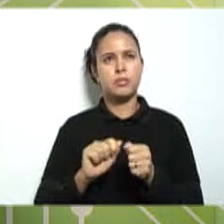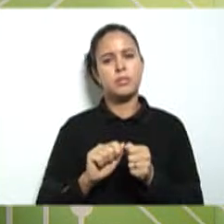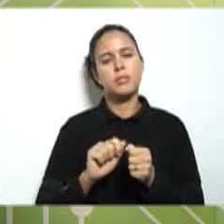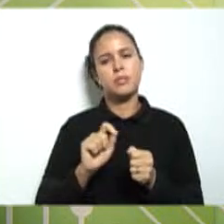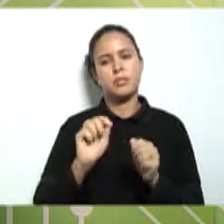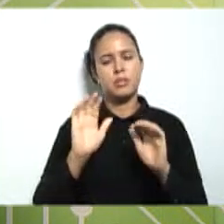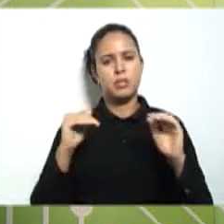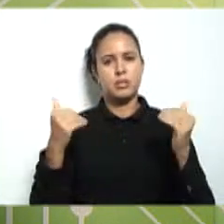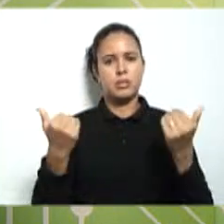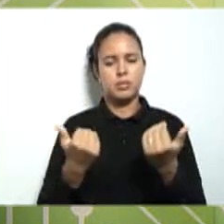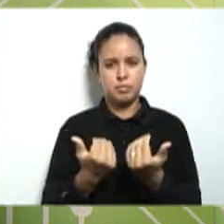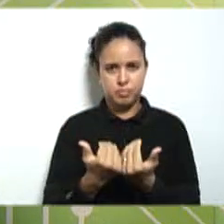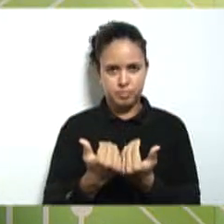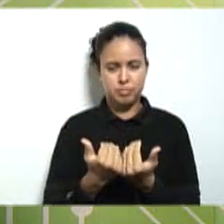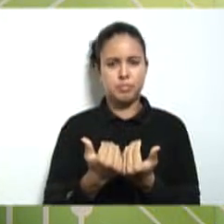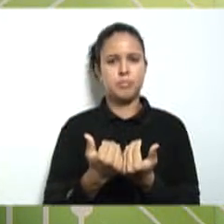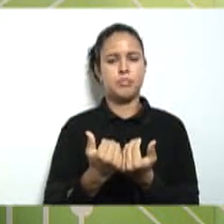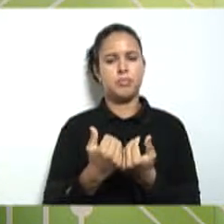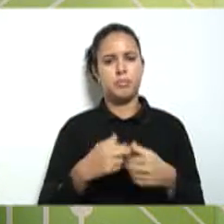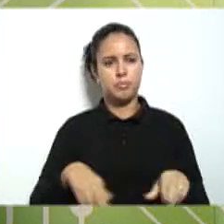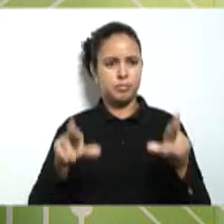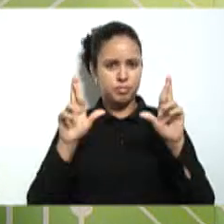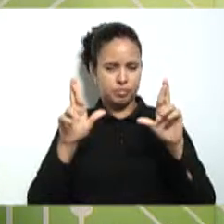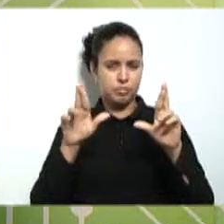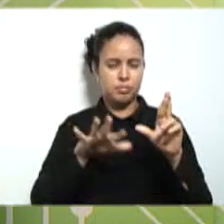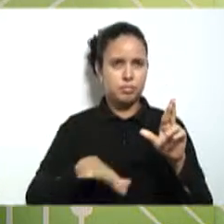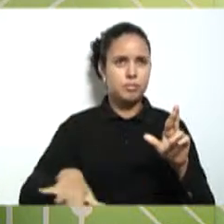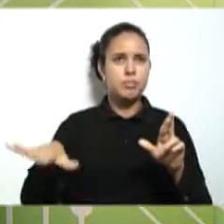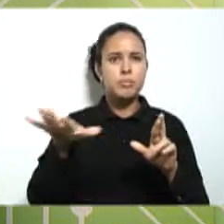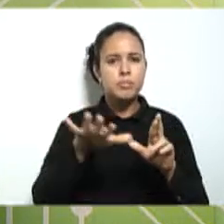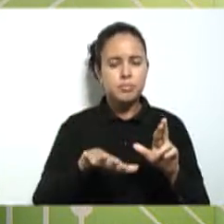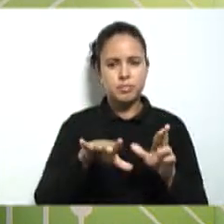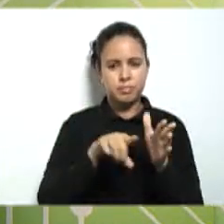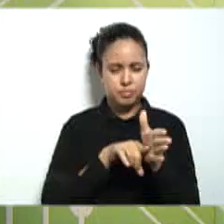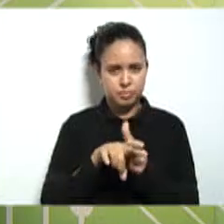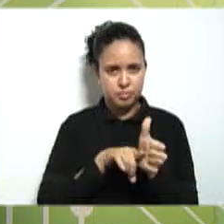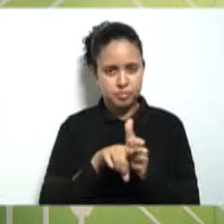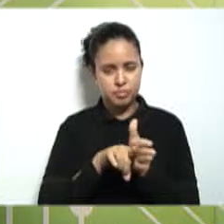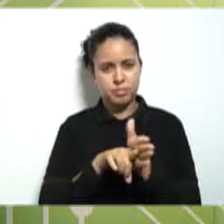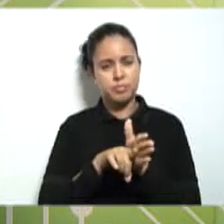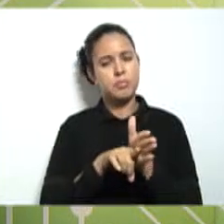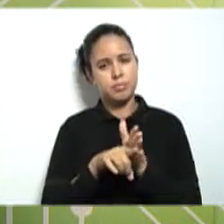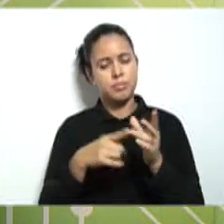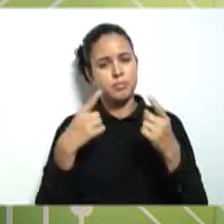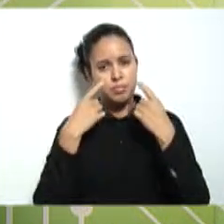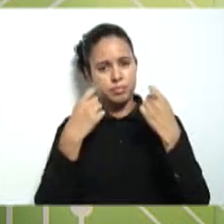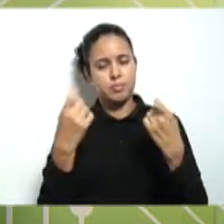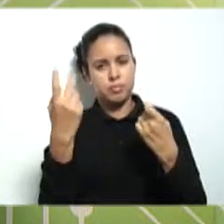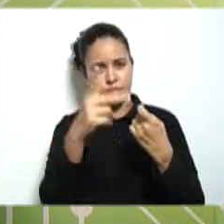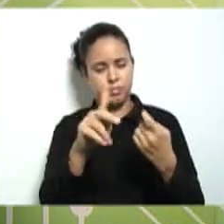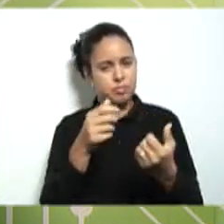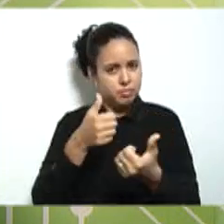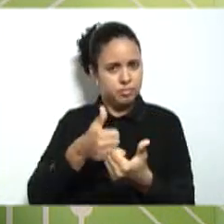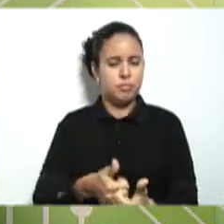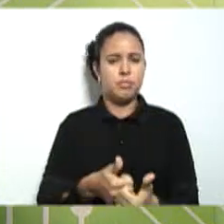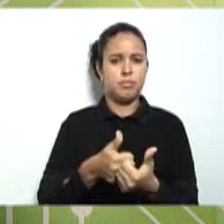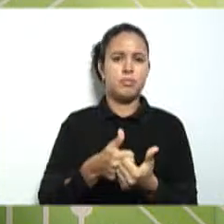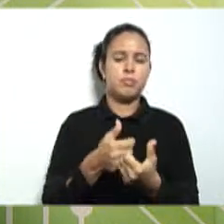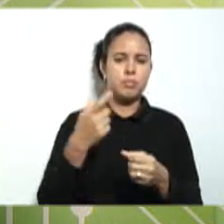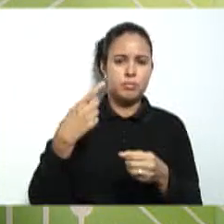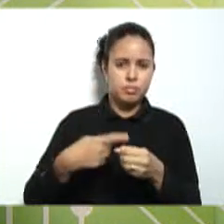aquelas assembleias que vocês vão decidir o ramo, que vocês vão fazer a pesquisa, vão ver qual é o ramo mais interessante para a região de vocês, e aí vocês